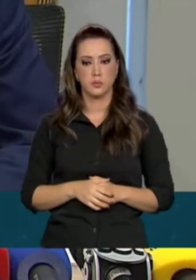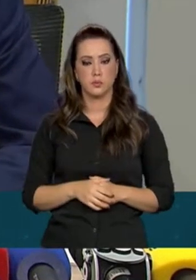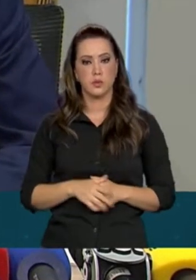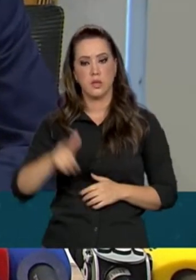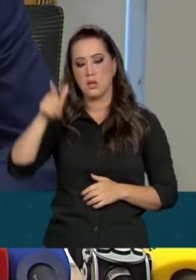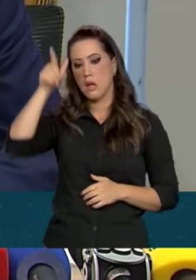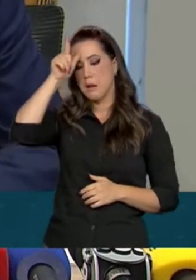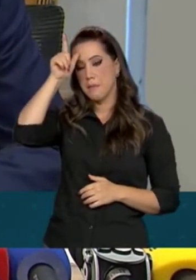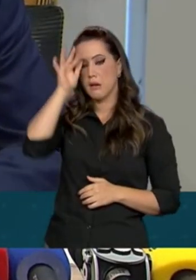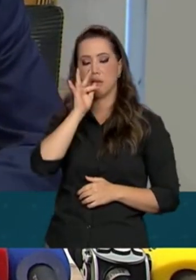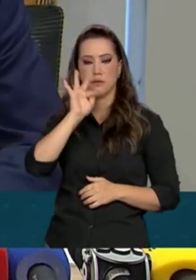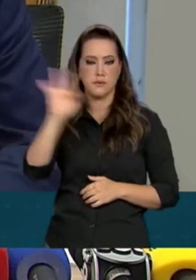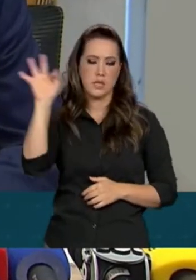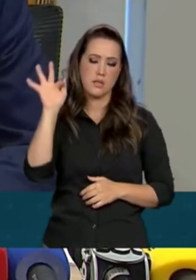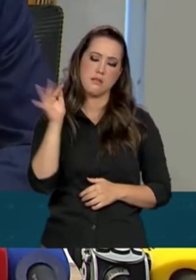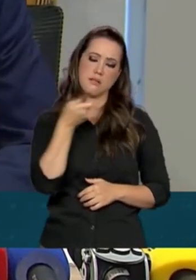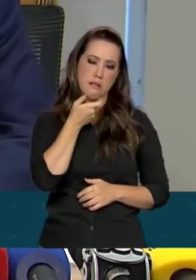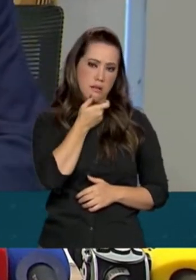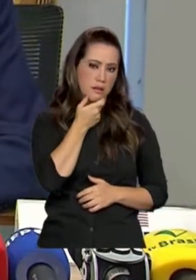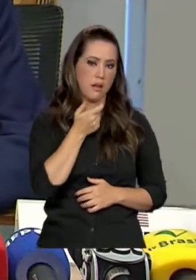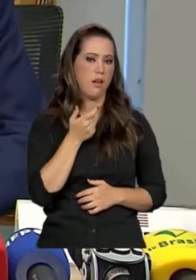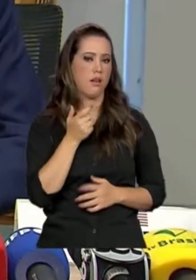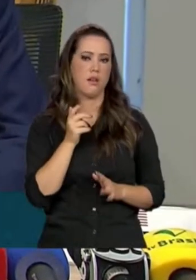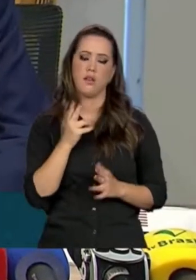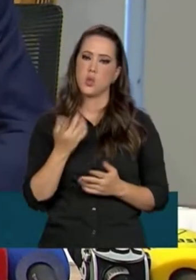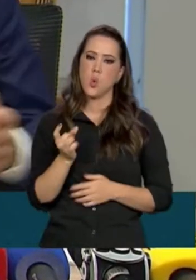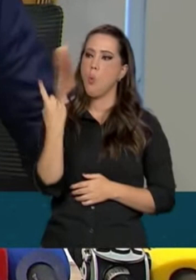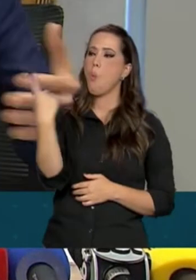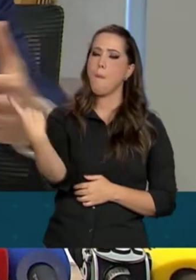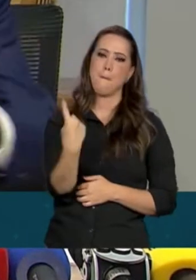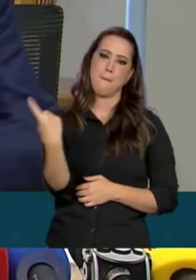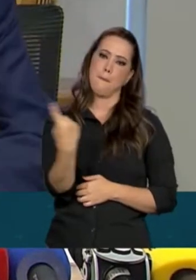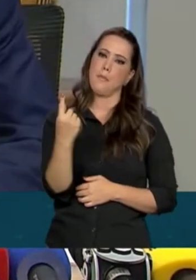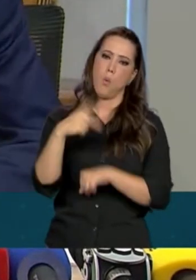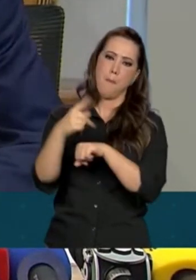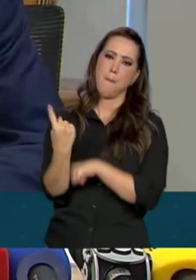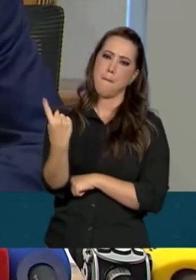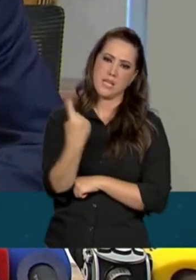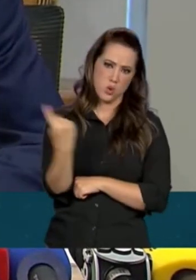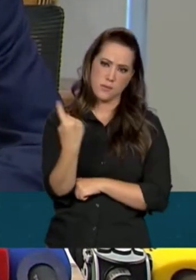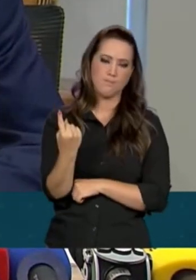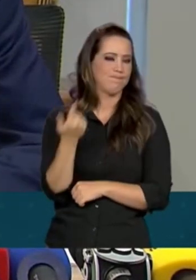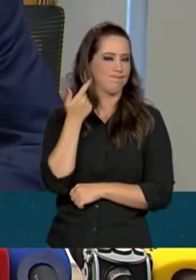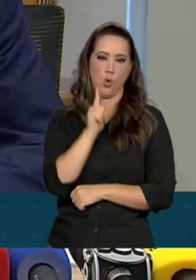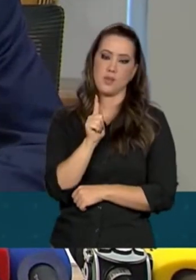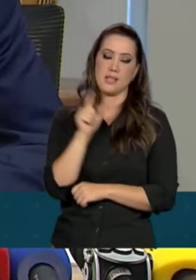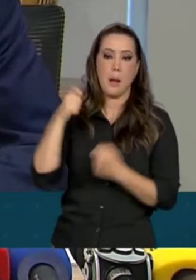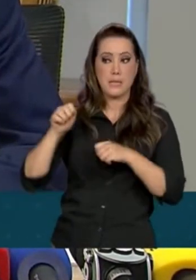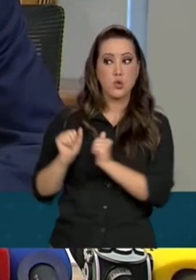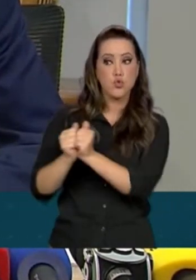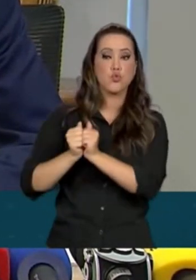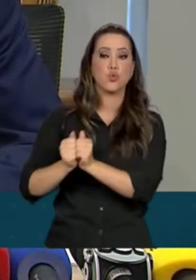alemães, franceses, britânicos. E nenhum país apenas irá fazer essa diferença. Precisaremos de todos nós